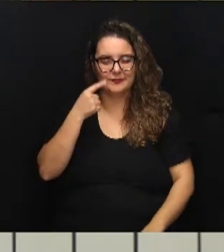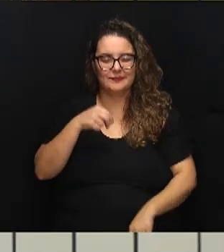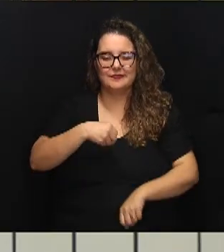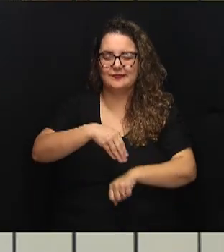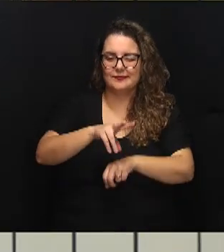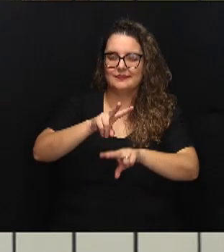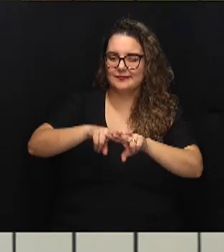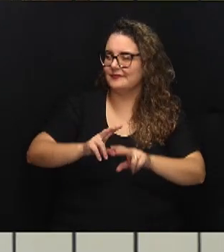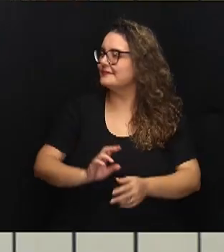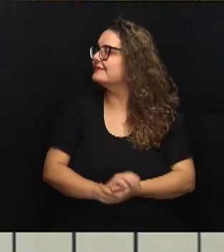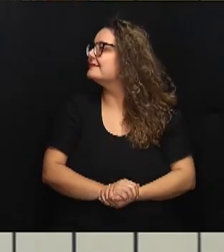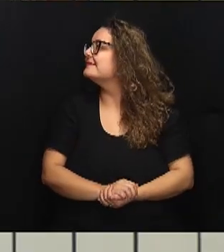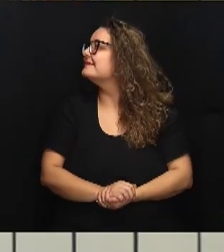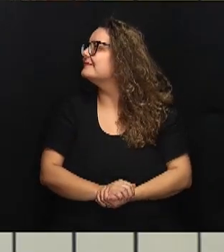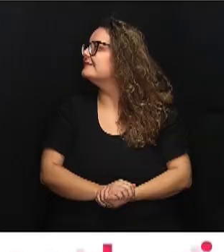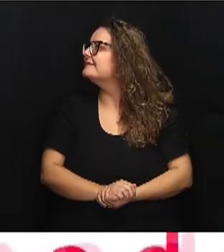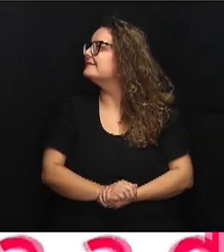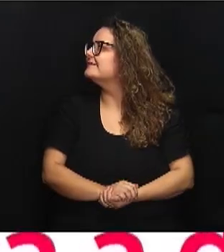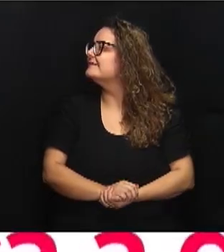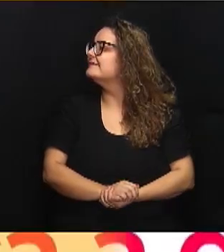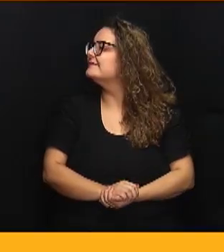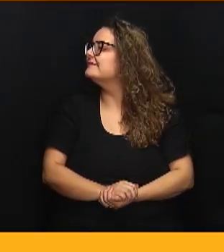Dica.